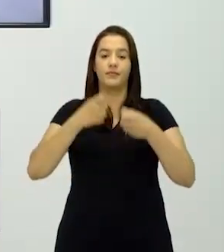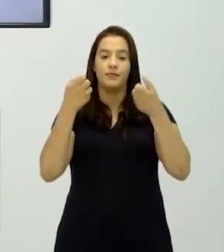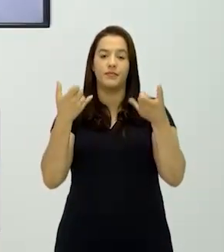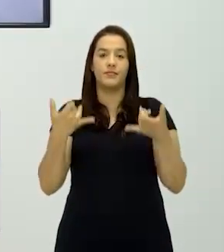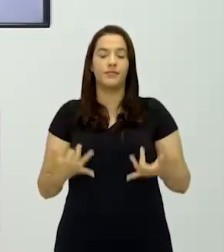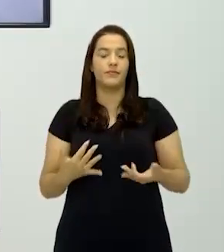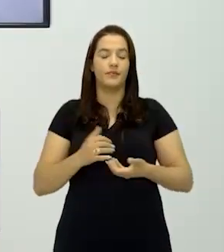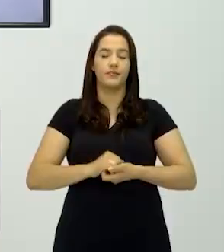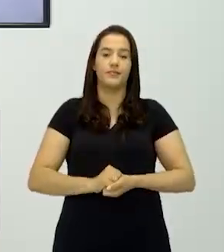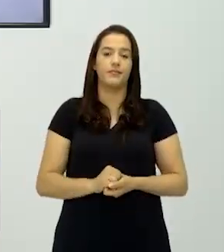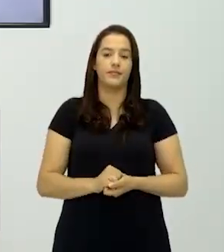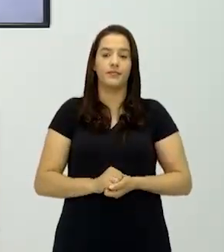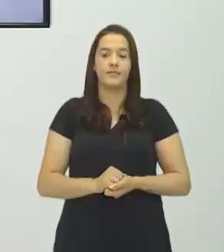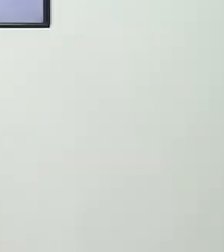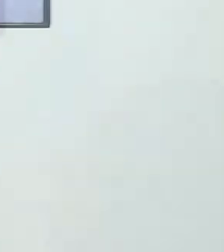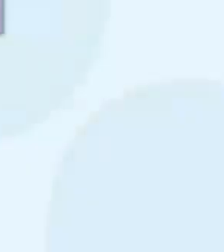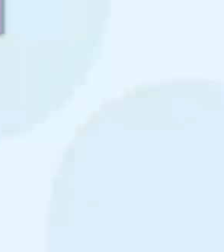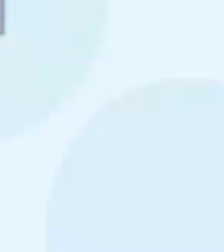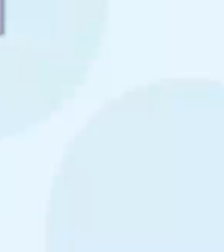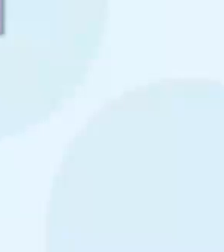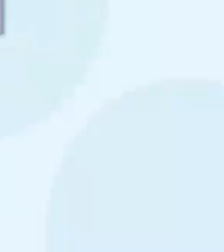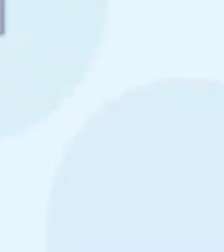comentar. Bom trabalho!